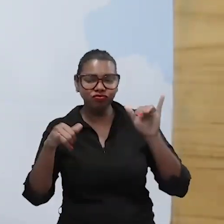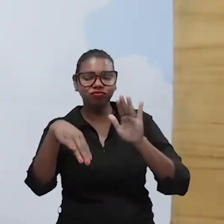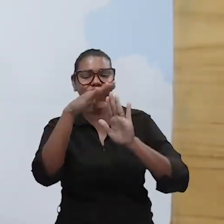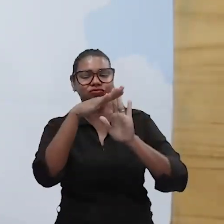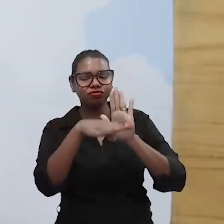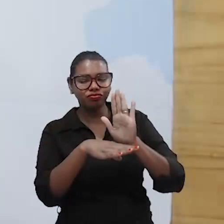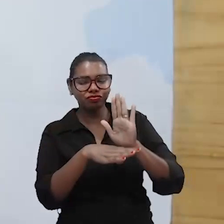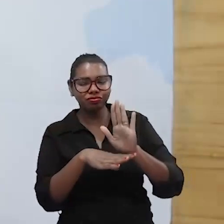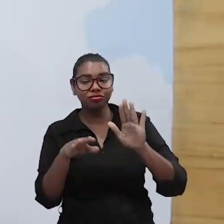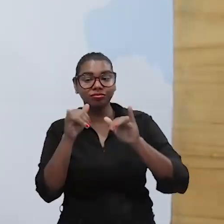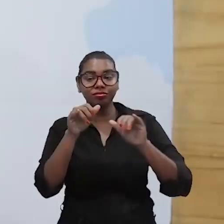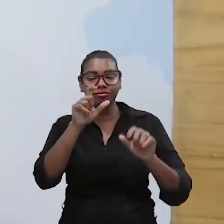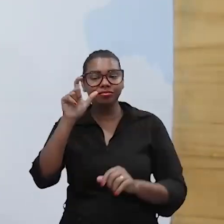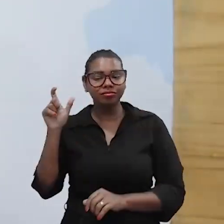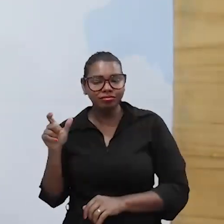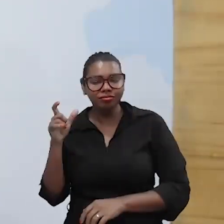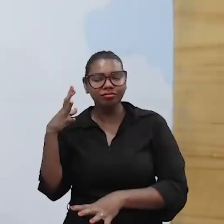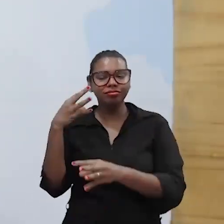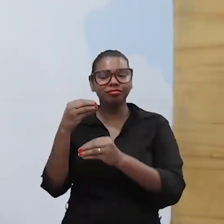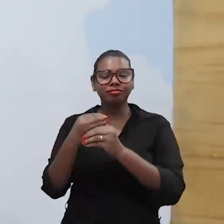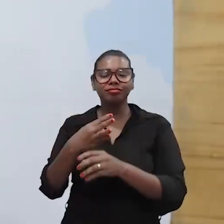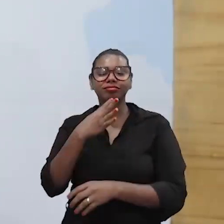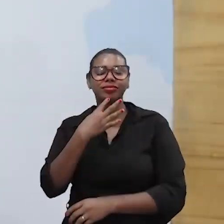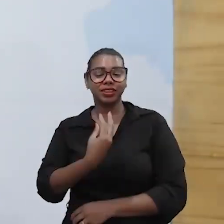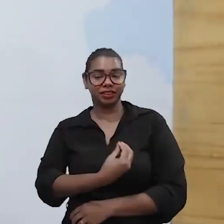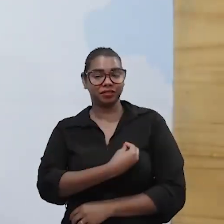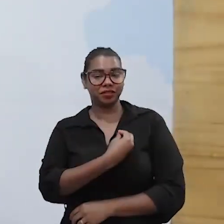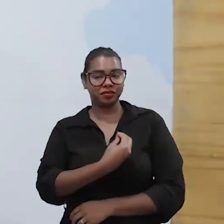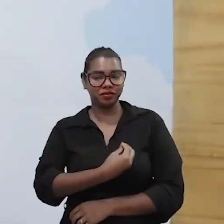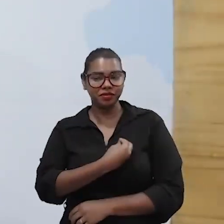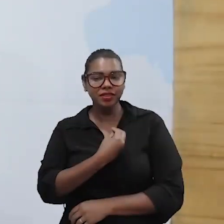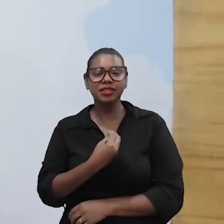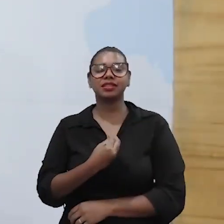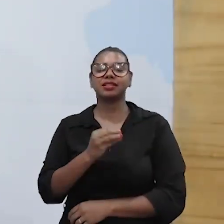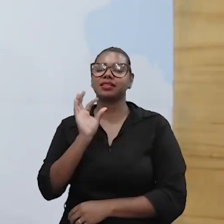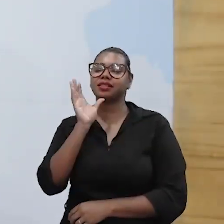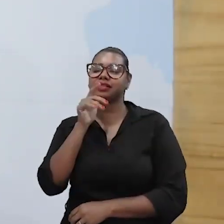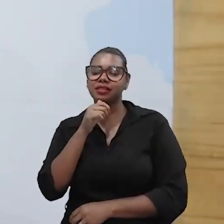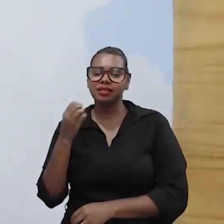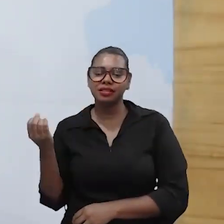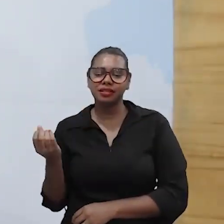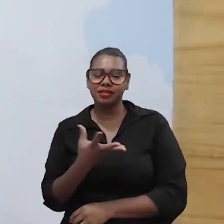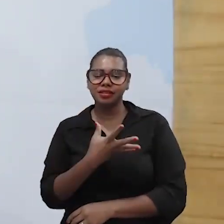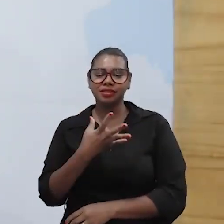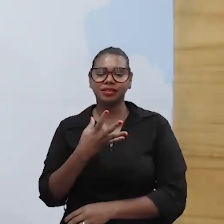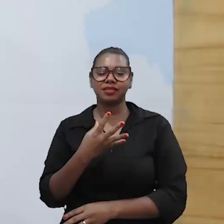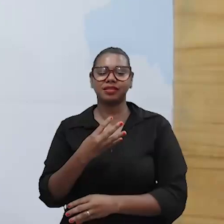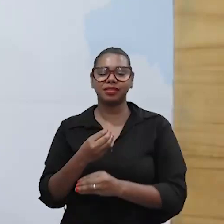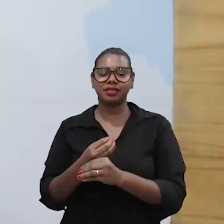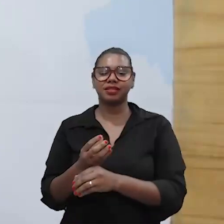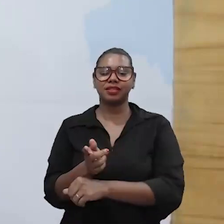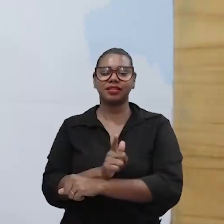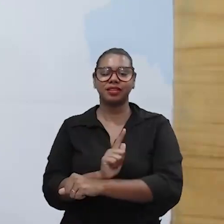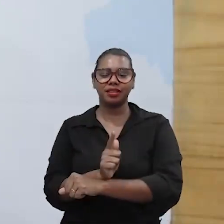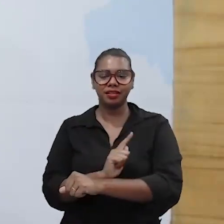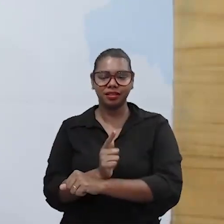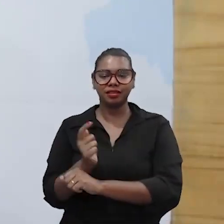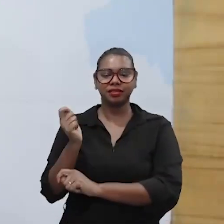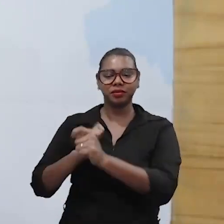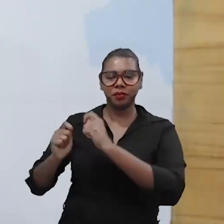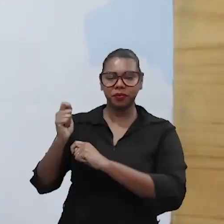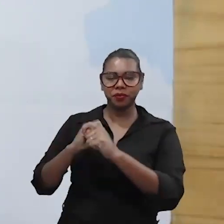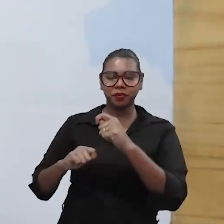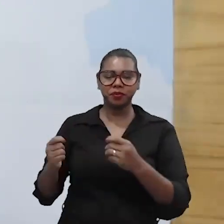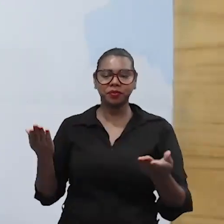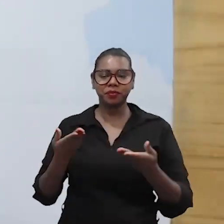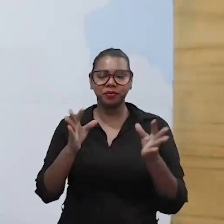você se apropriar, conhecer, vivenciar e se atualizar também com as novas tendências da área de gestão e negócios.